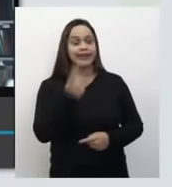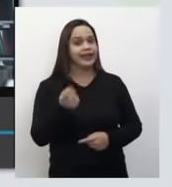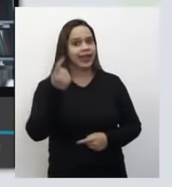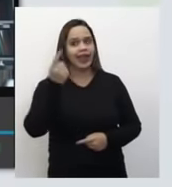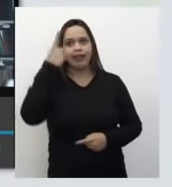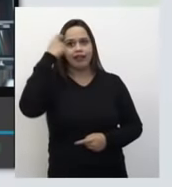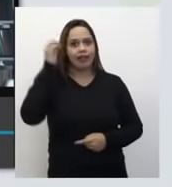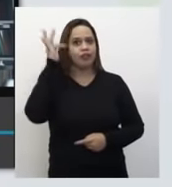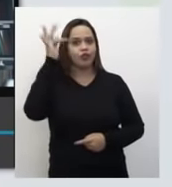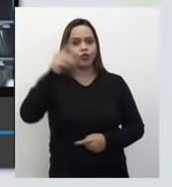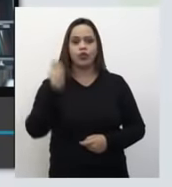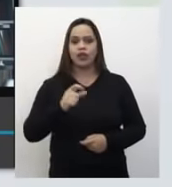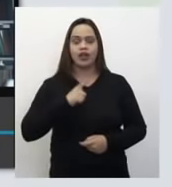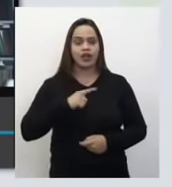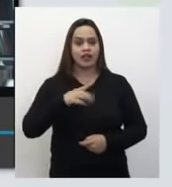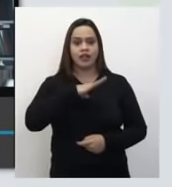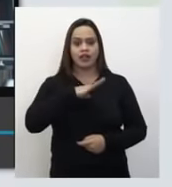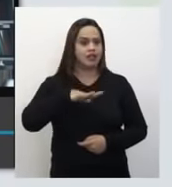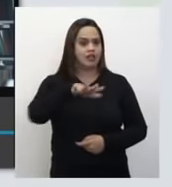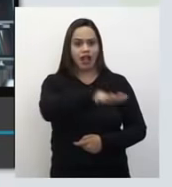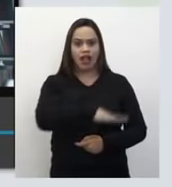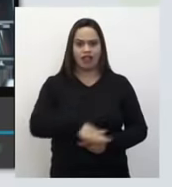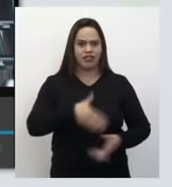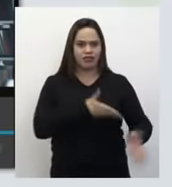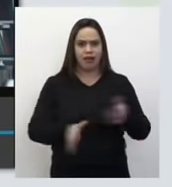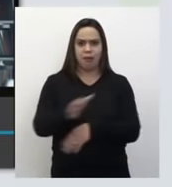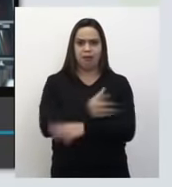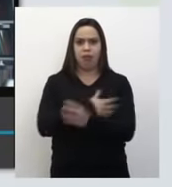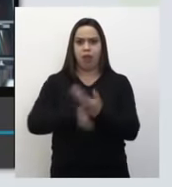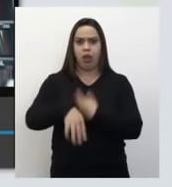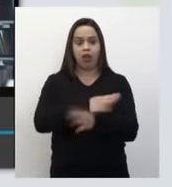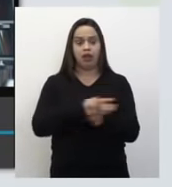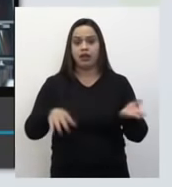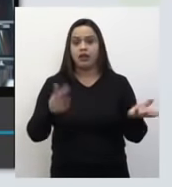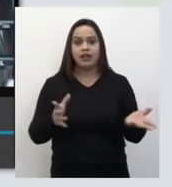bagunçada, a gente passando 2-3 horas por dia no ônibus. E